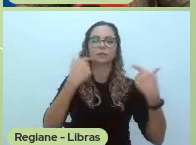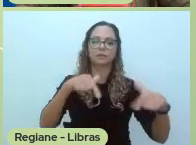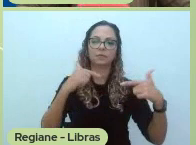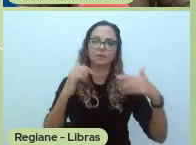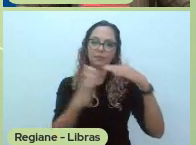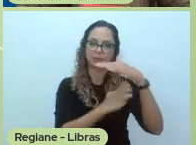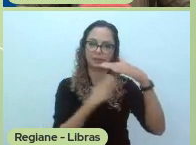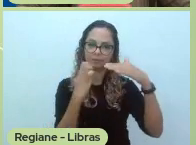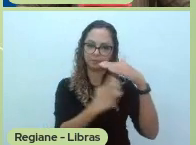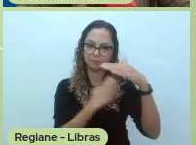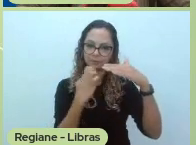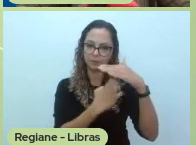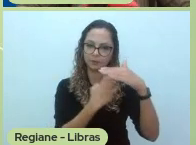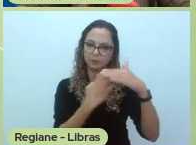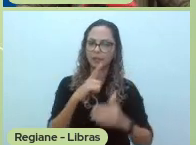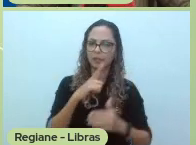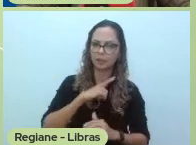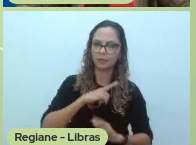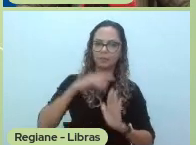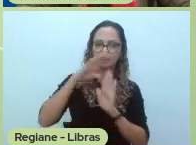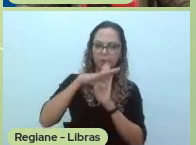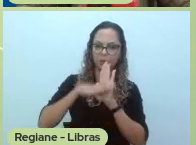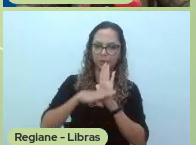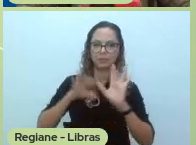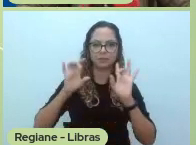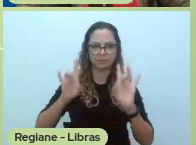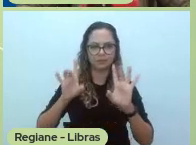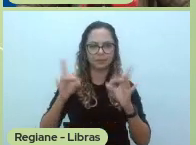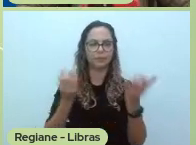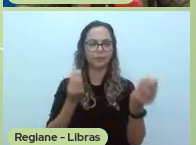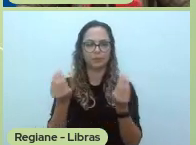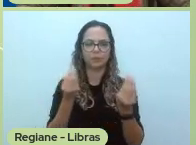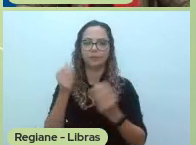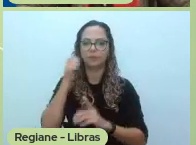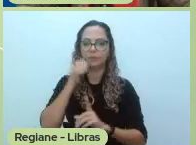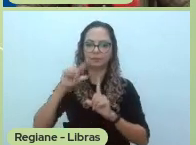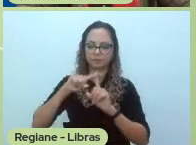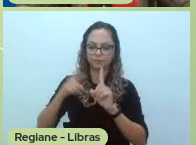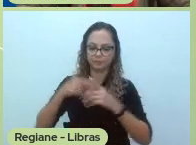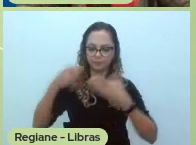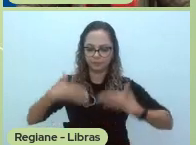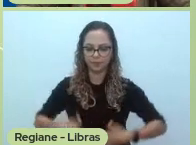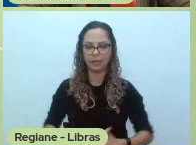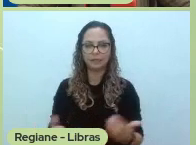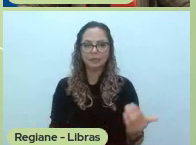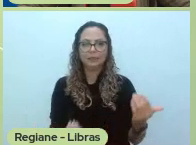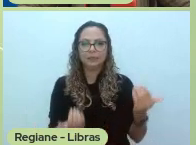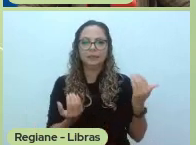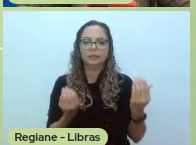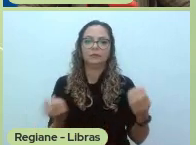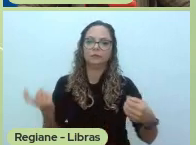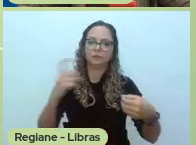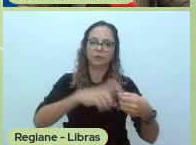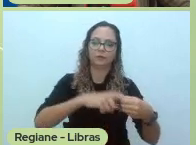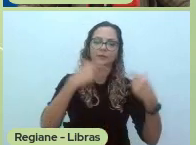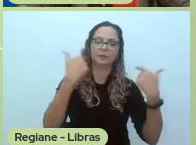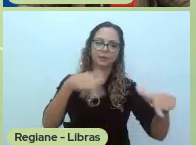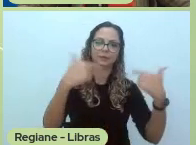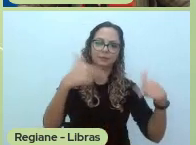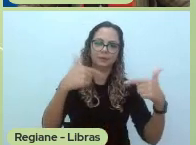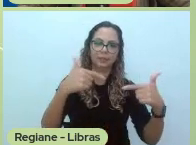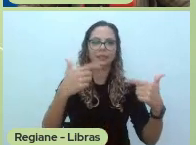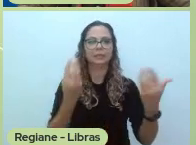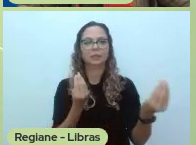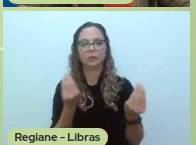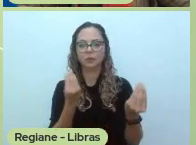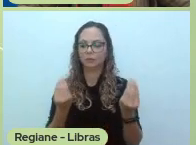atenção especial para isso, considerando que é sempre um momento muito desafiador na vida pessoal da mulher, né, de ter que conciliar todas as